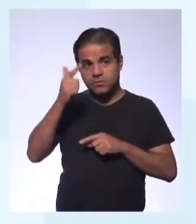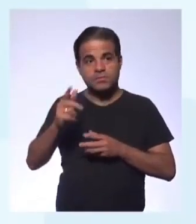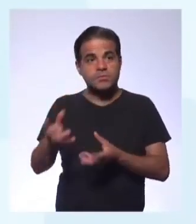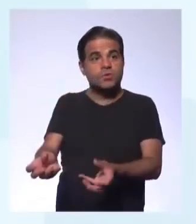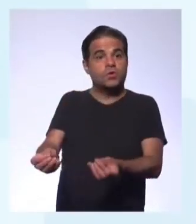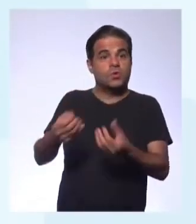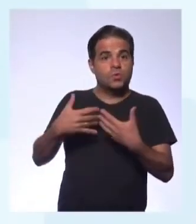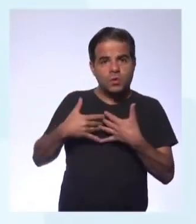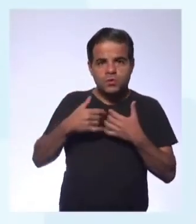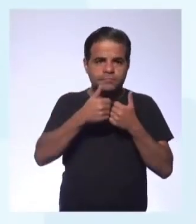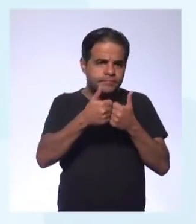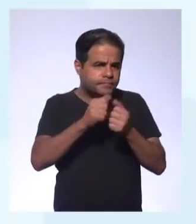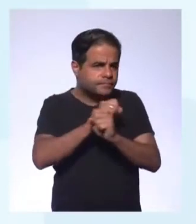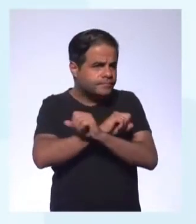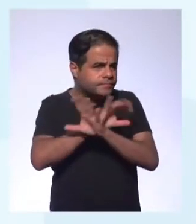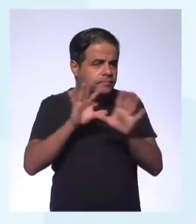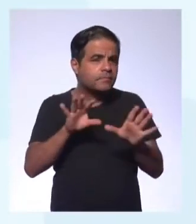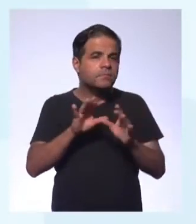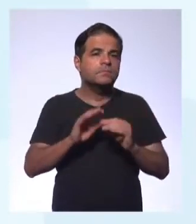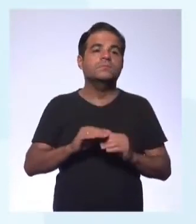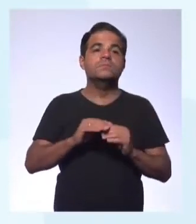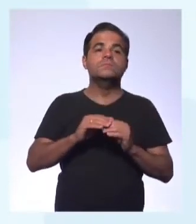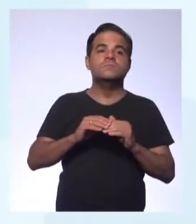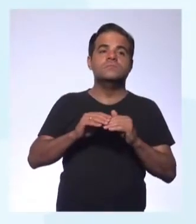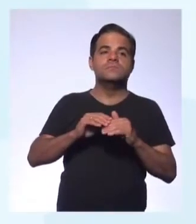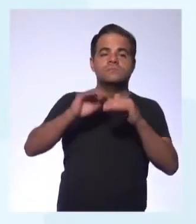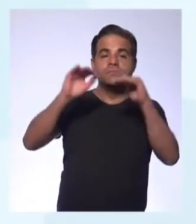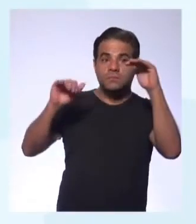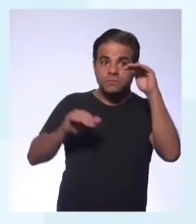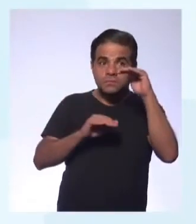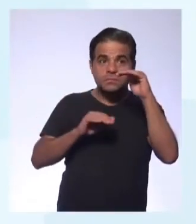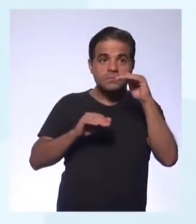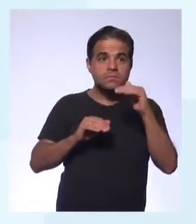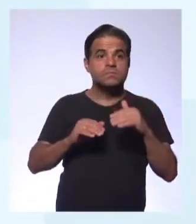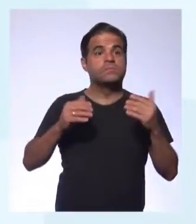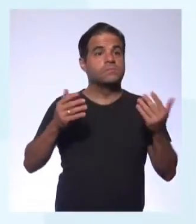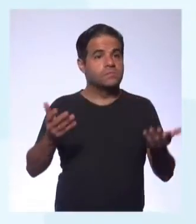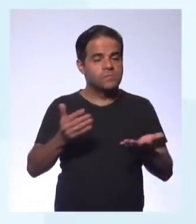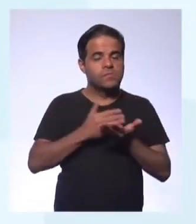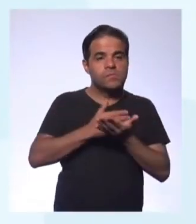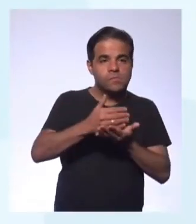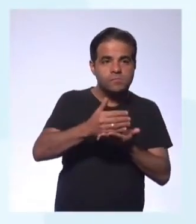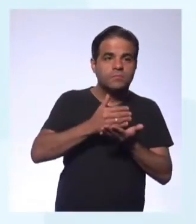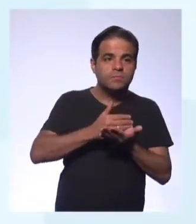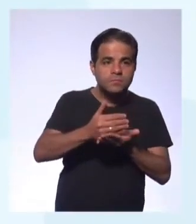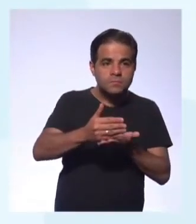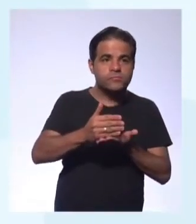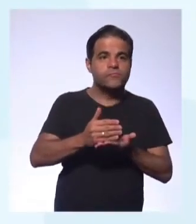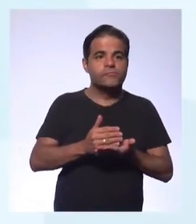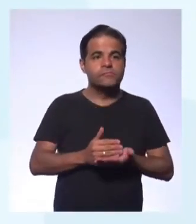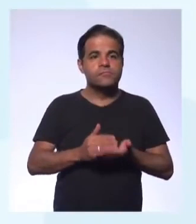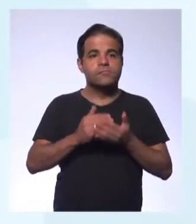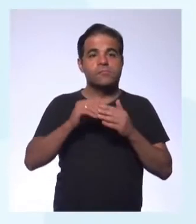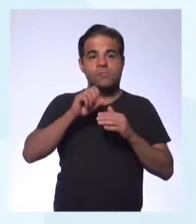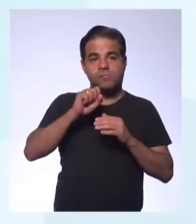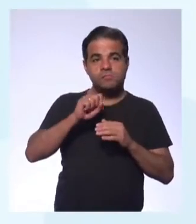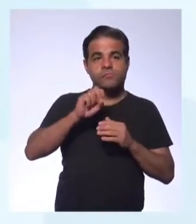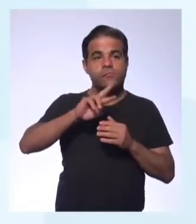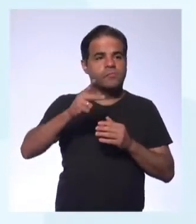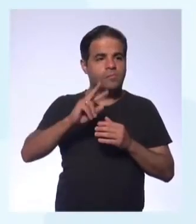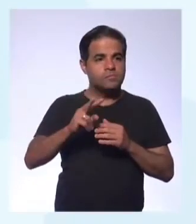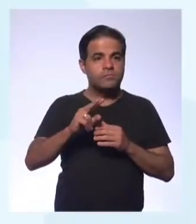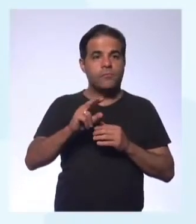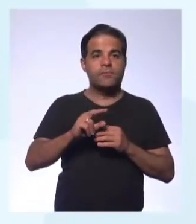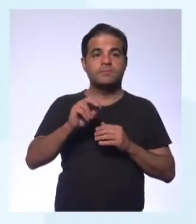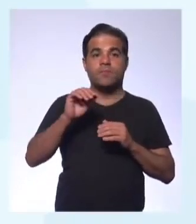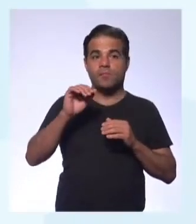beleza? Tá claro? Abaixo dos senhores feudais, agora sim que a gente vai começar a falar sobre eles. Suzeranos ou vassalos. Ó,